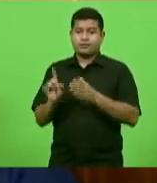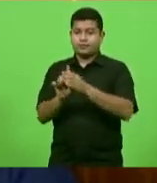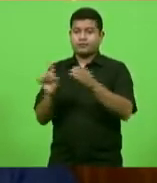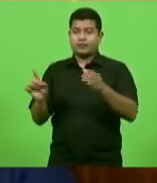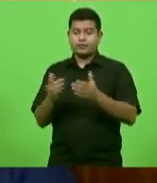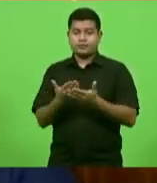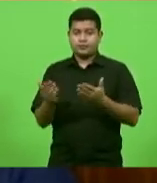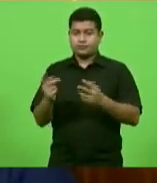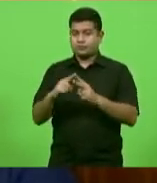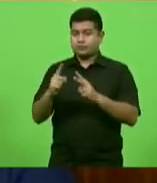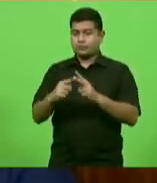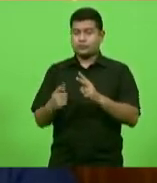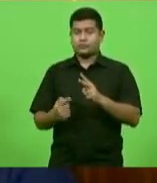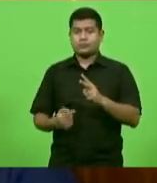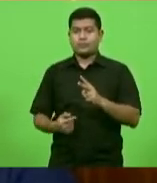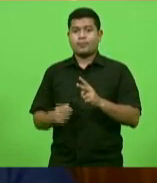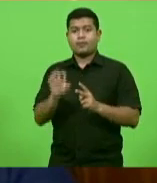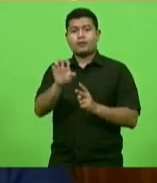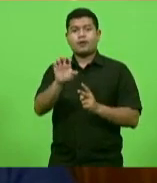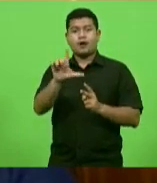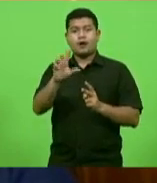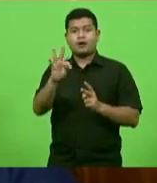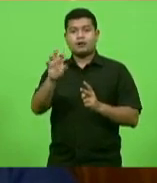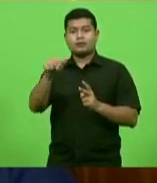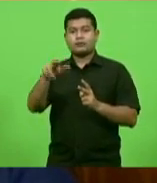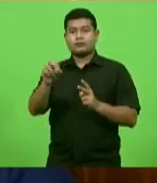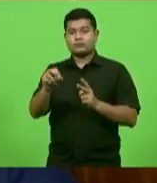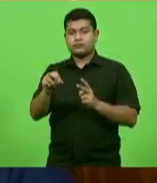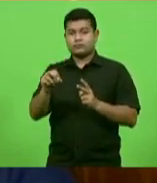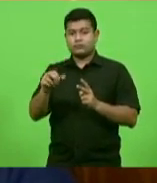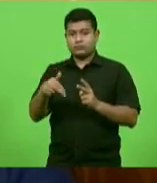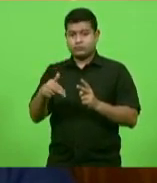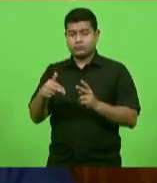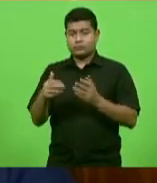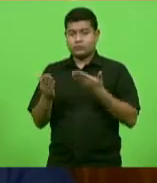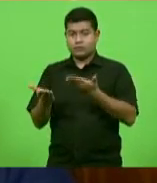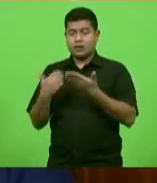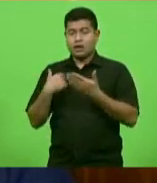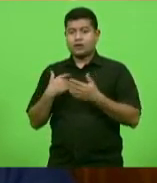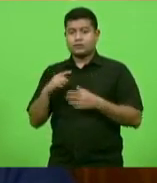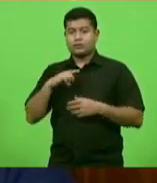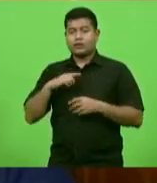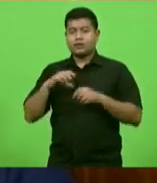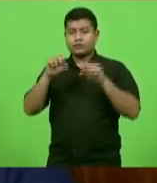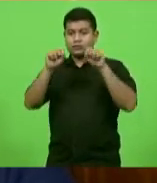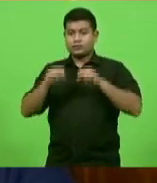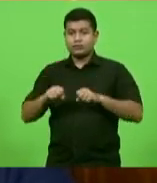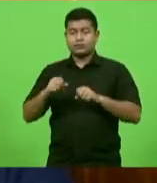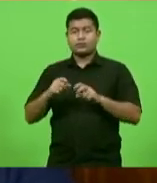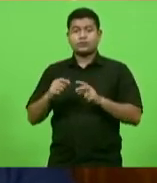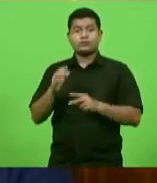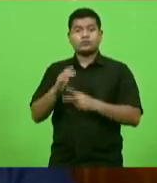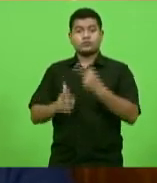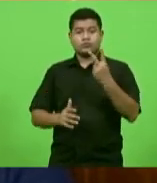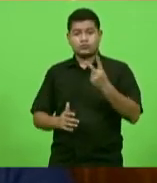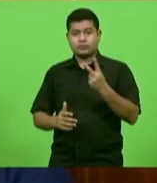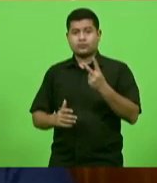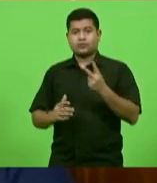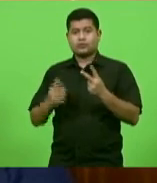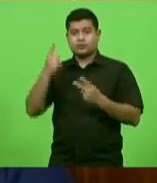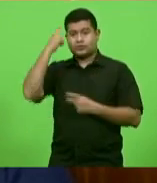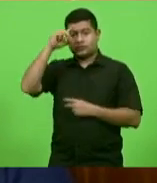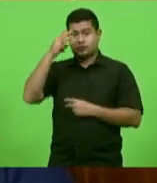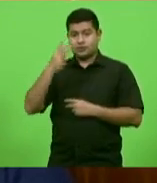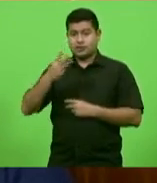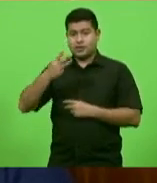ambos, mesmo com o senhor Elton Zeferino tendo sido ouvido pelo Ministério Público por 2 vezes em